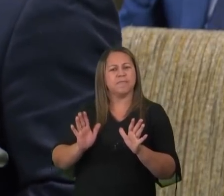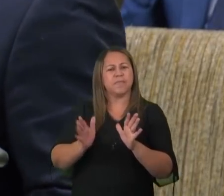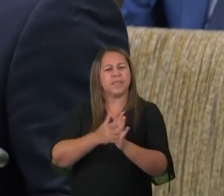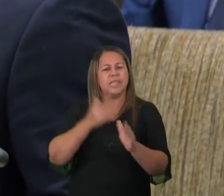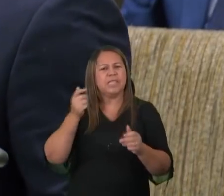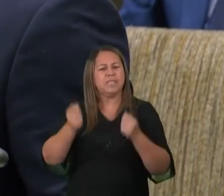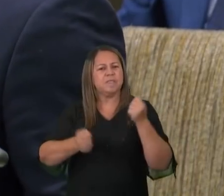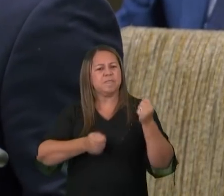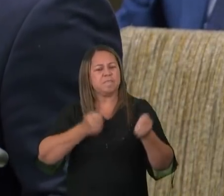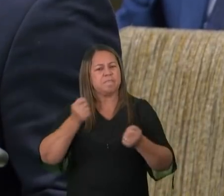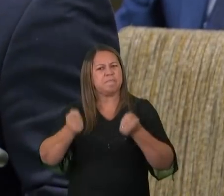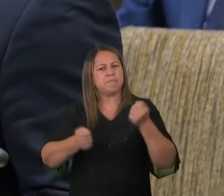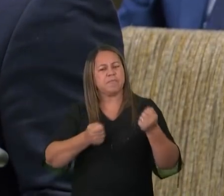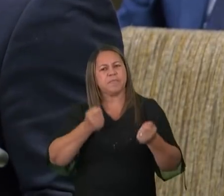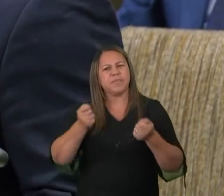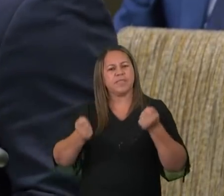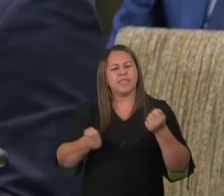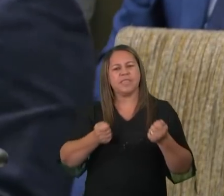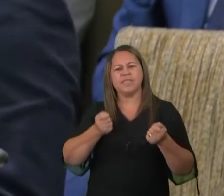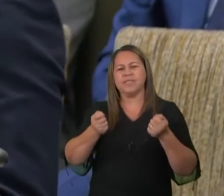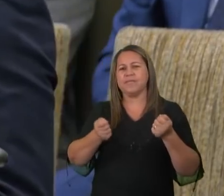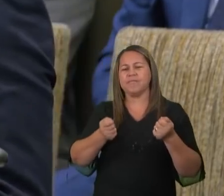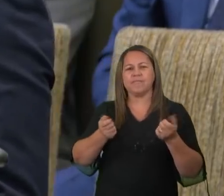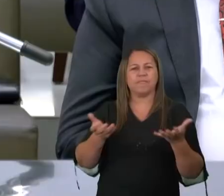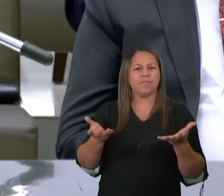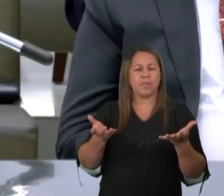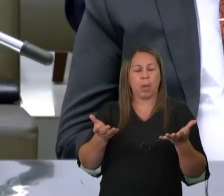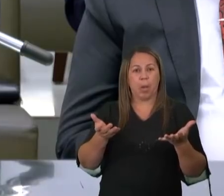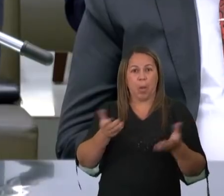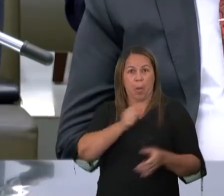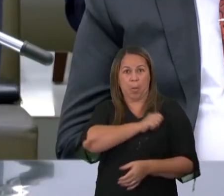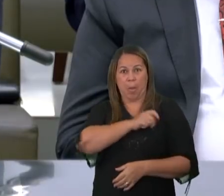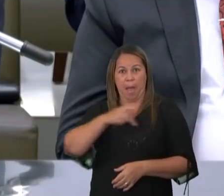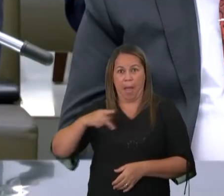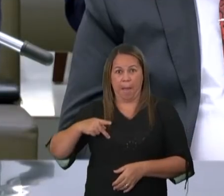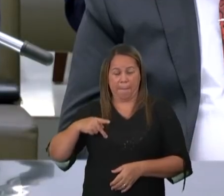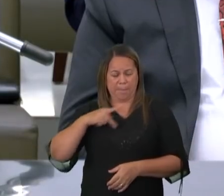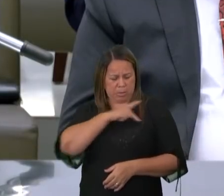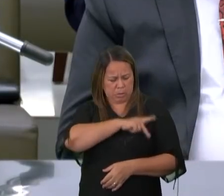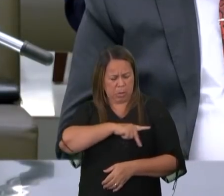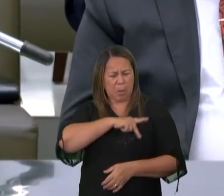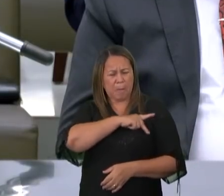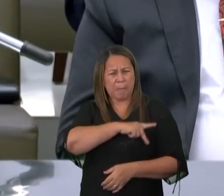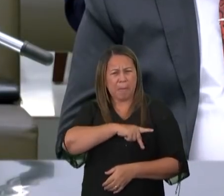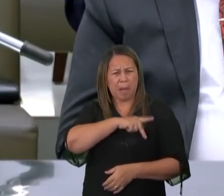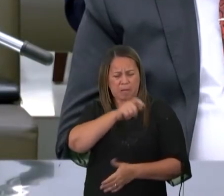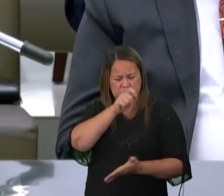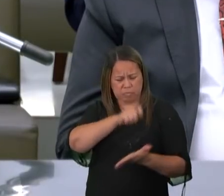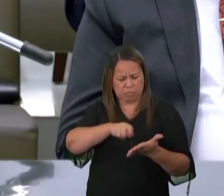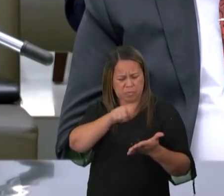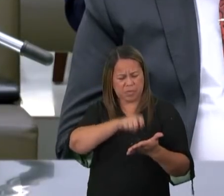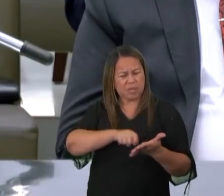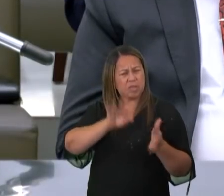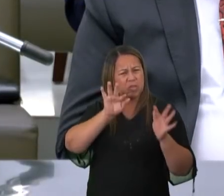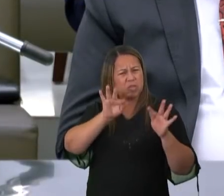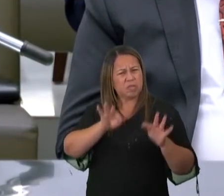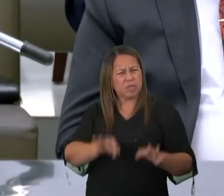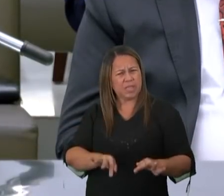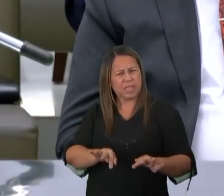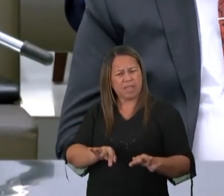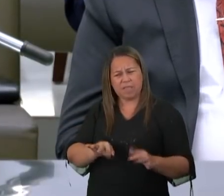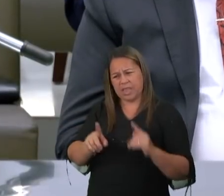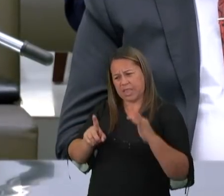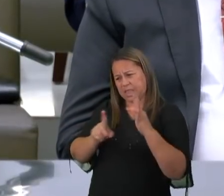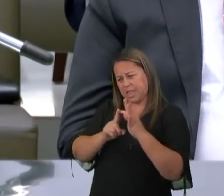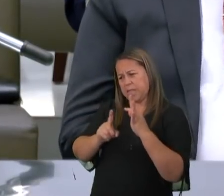Aleluia. Foi lindo quando o apóstolo Paulo termina seu ministério e escreve ao filho na fé, Timóteo, dizendo: Timóteo,